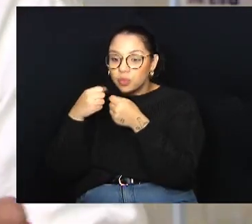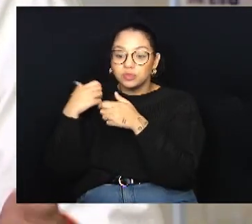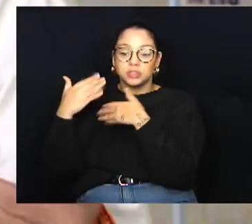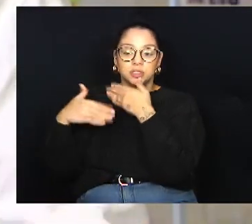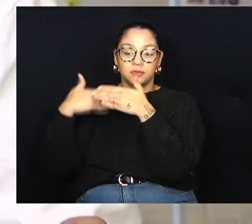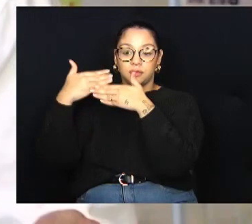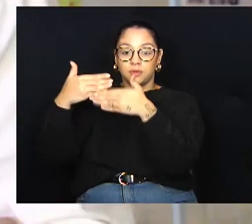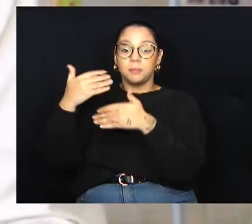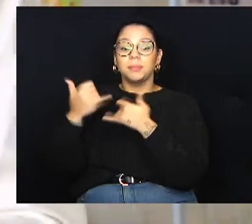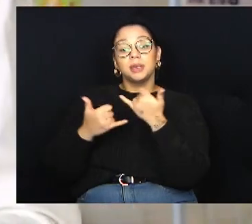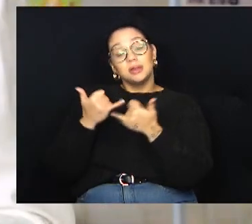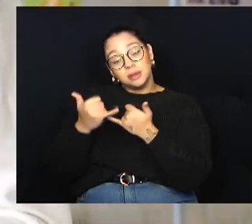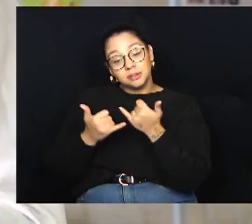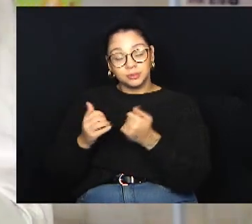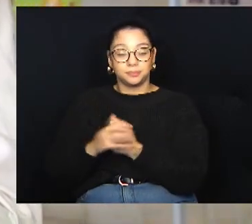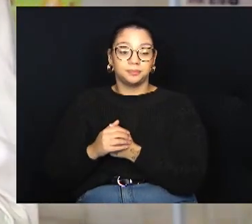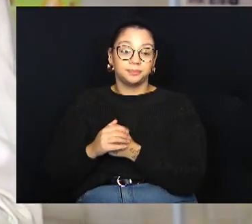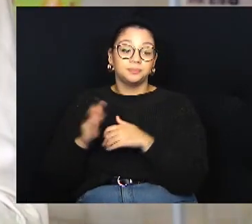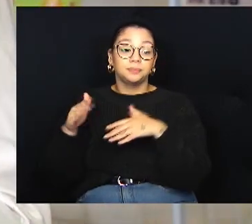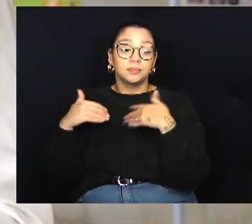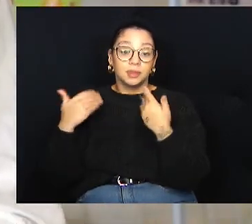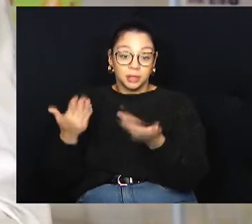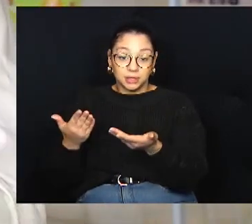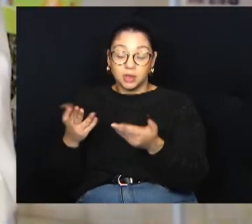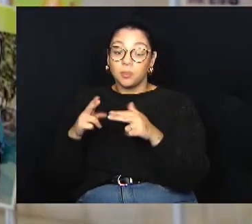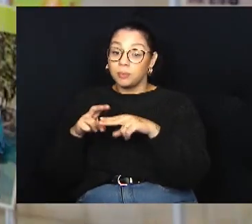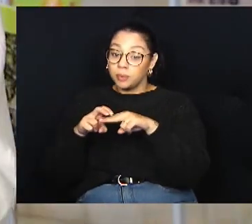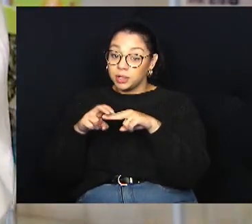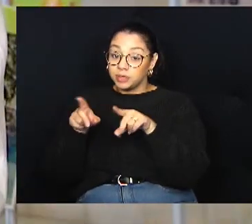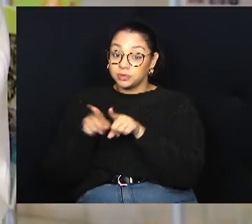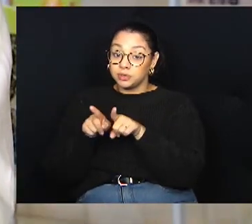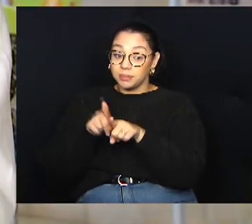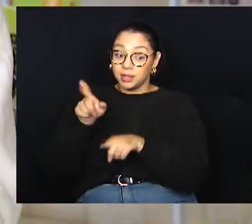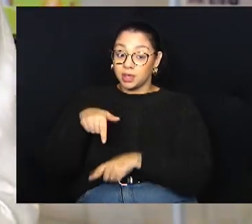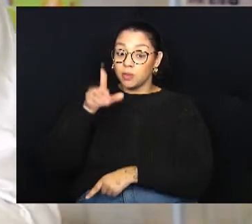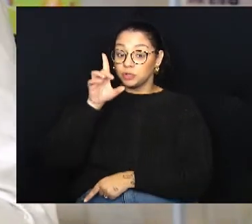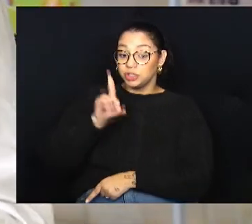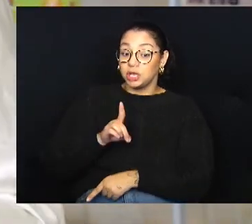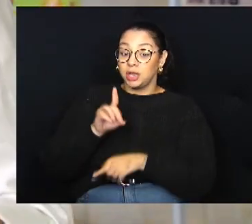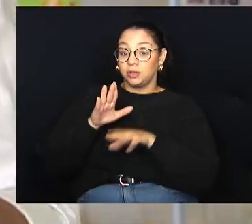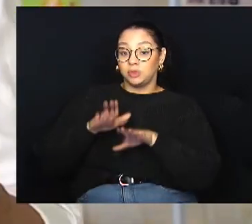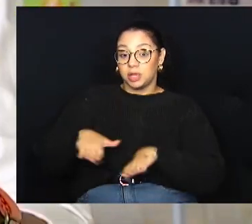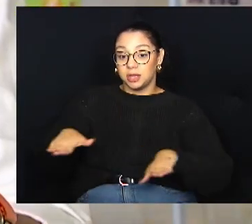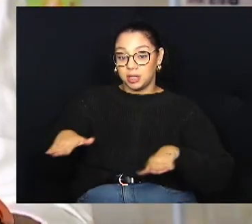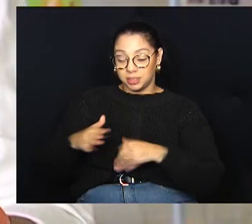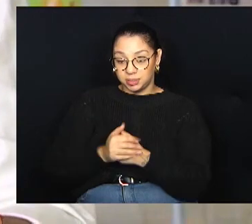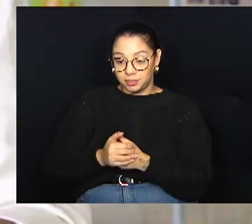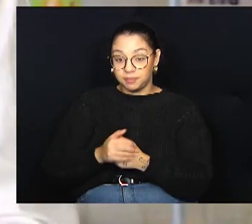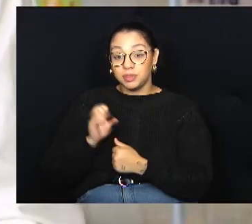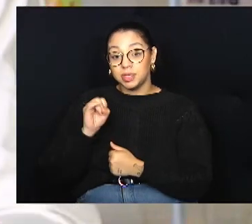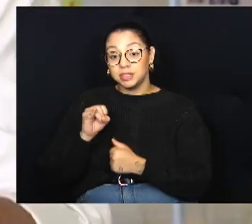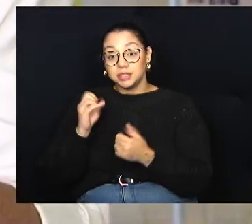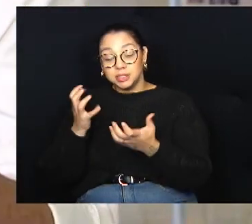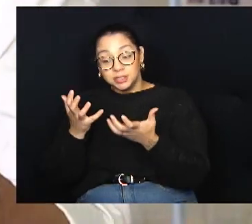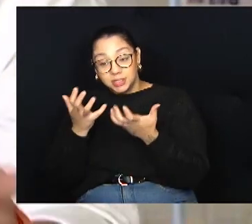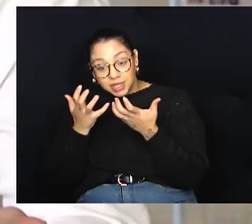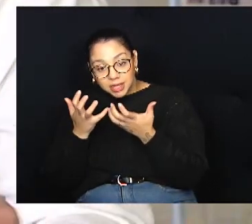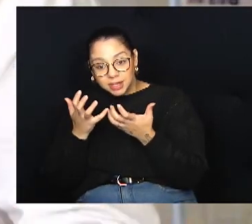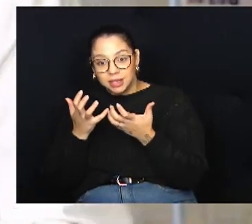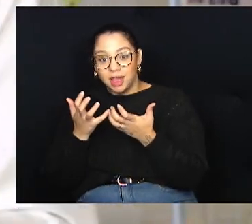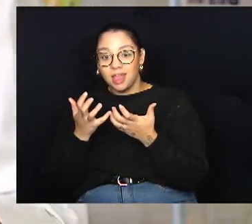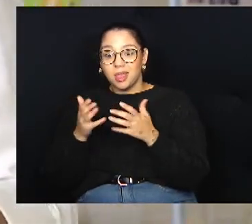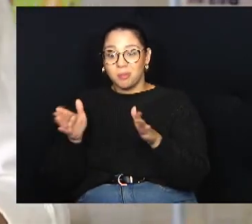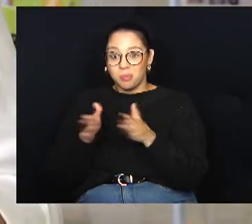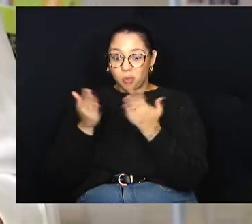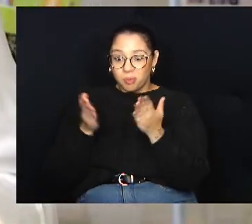do brincar também. Então, por isso que a gente fala que é um direito da criança. E se a gente quer erradicar a